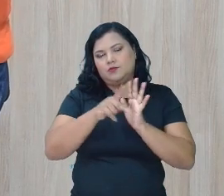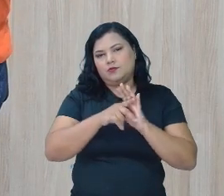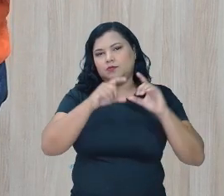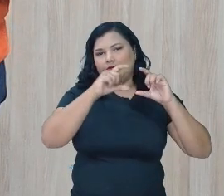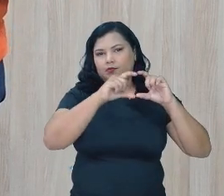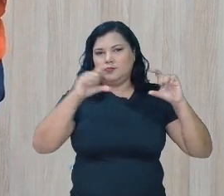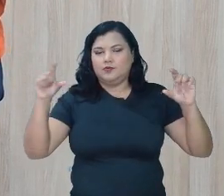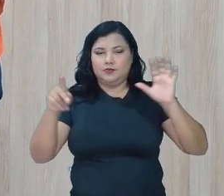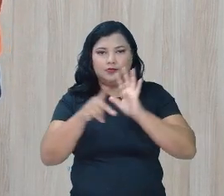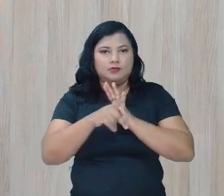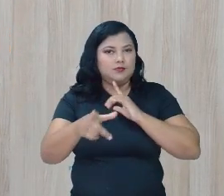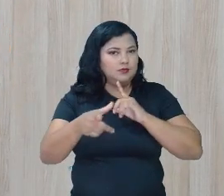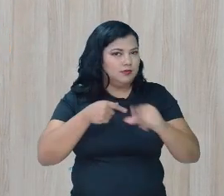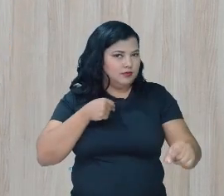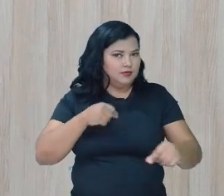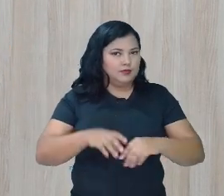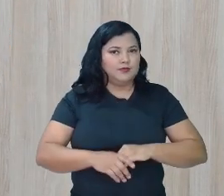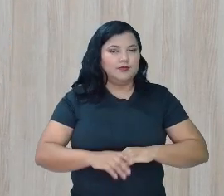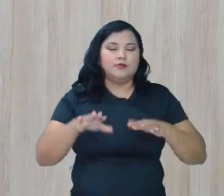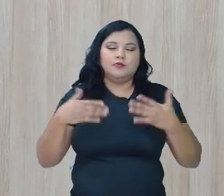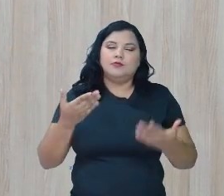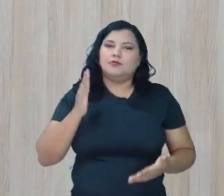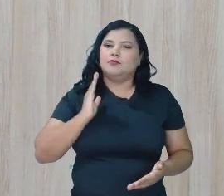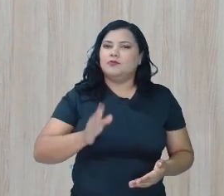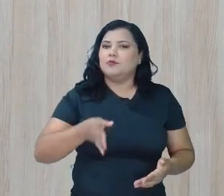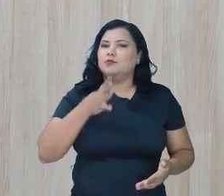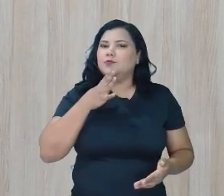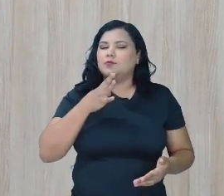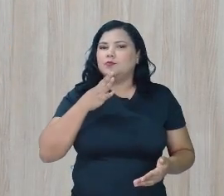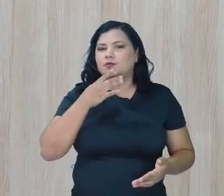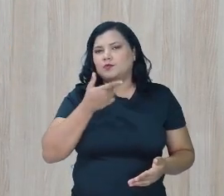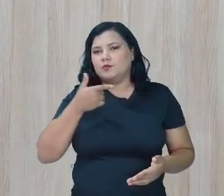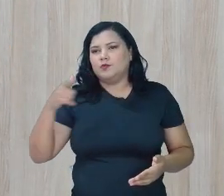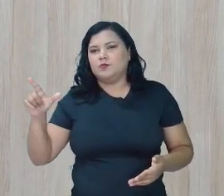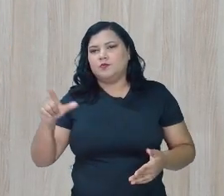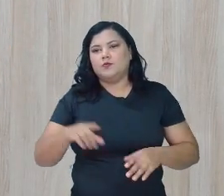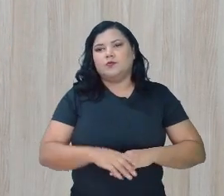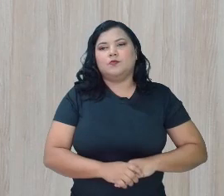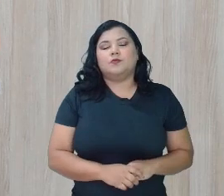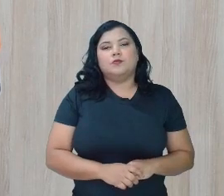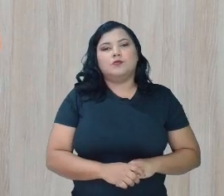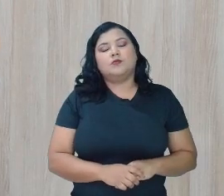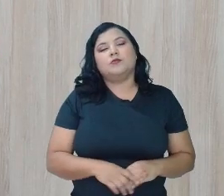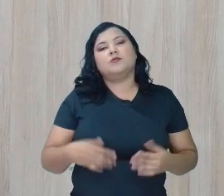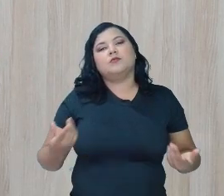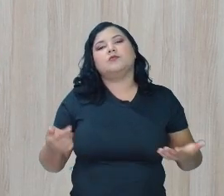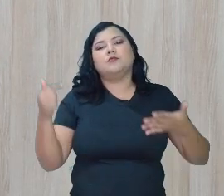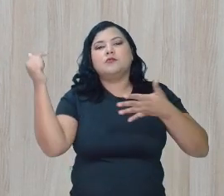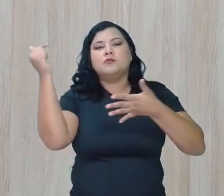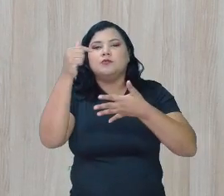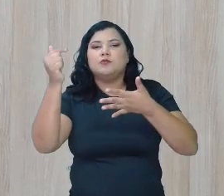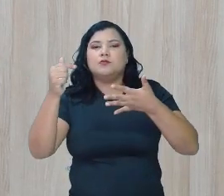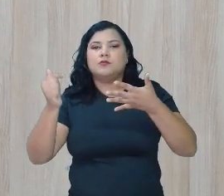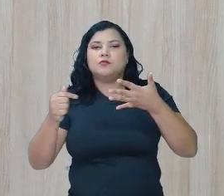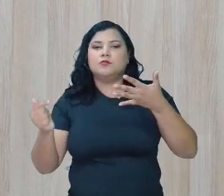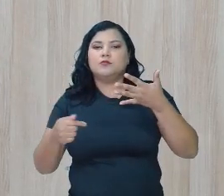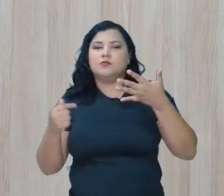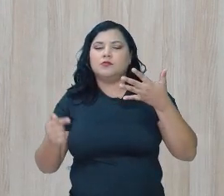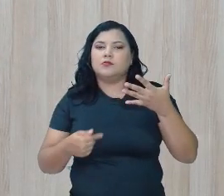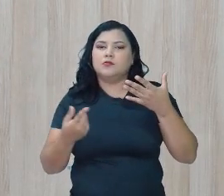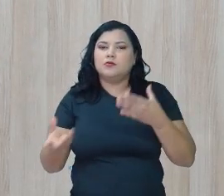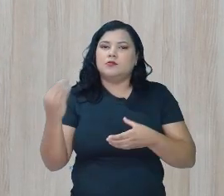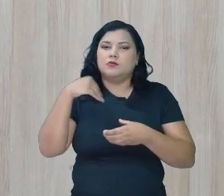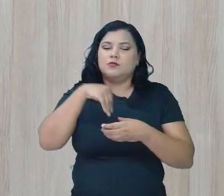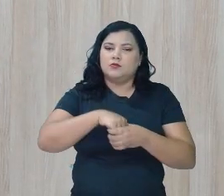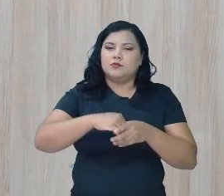quadrinhos japonesas. Então, já conhecemos outras narrativas e esses elementos que constituem